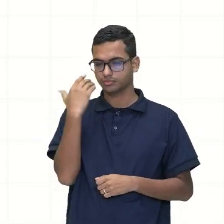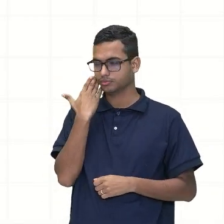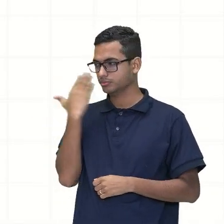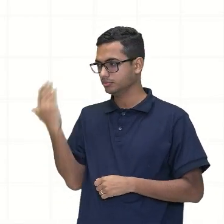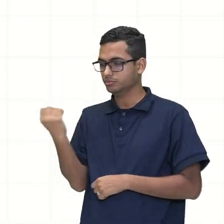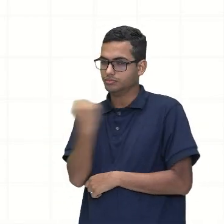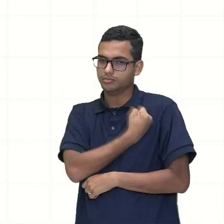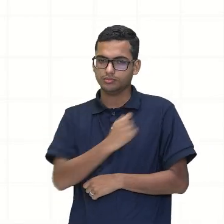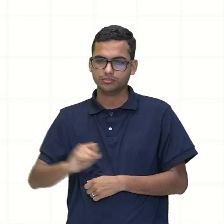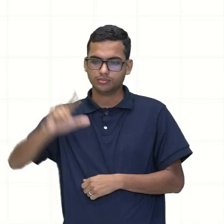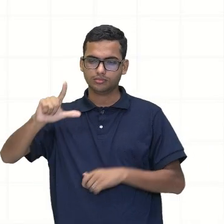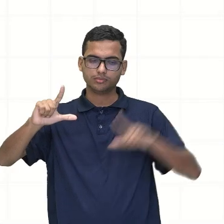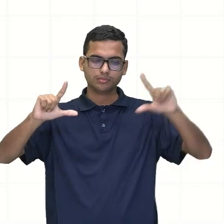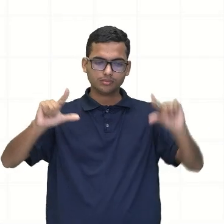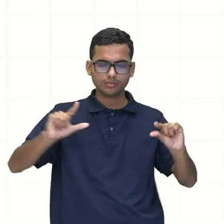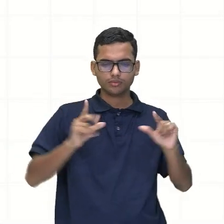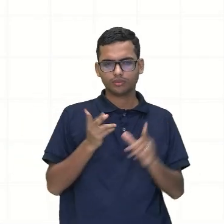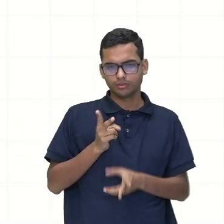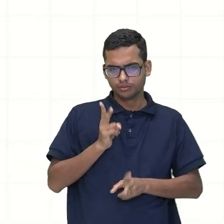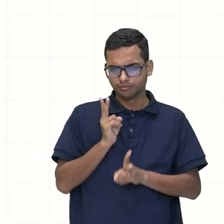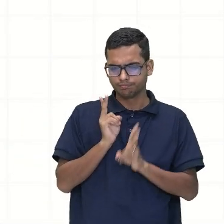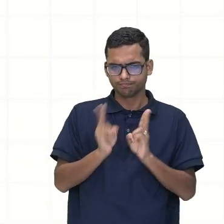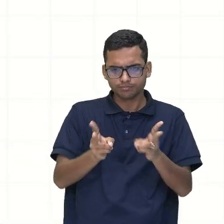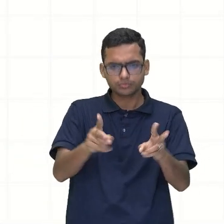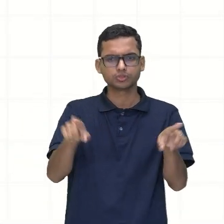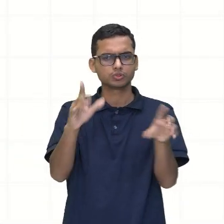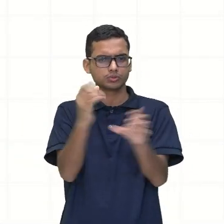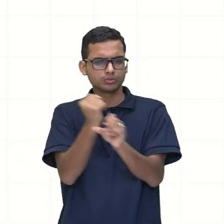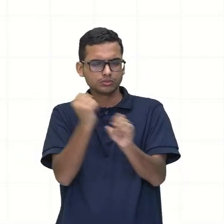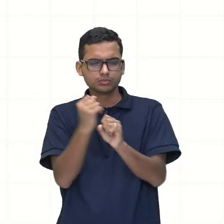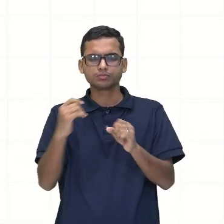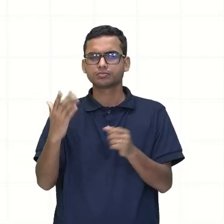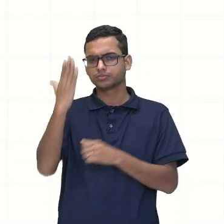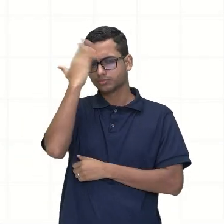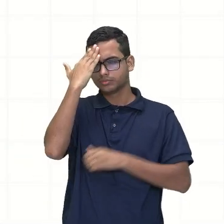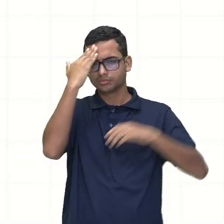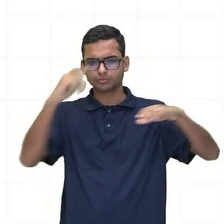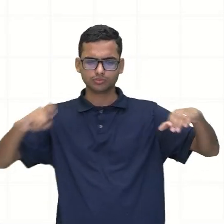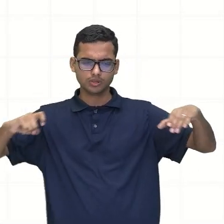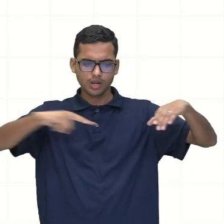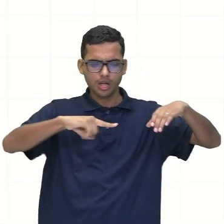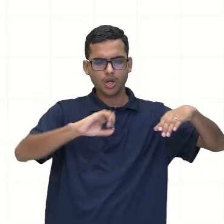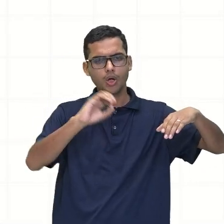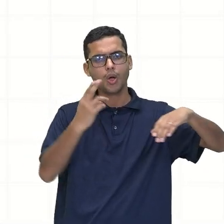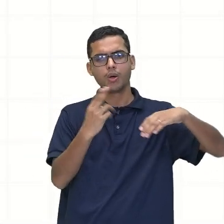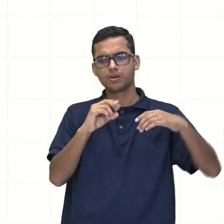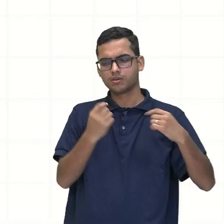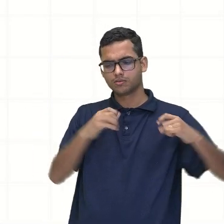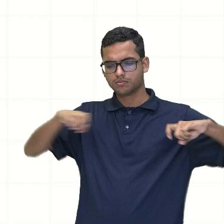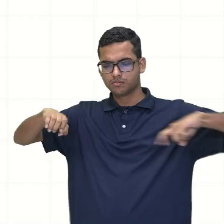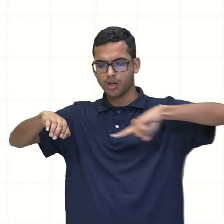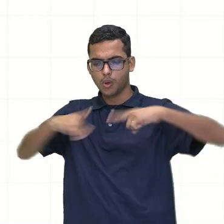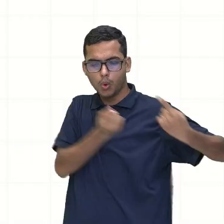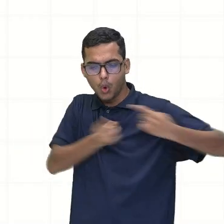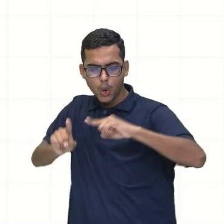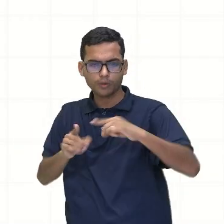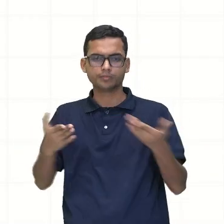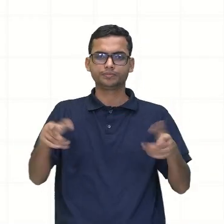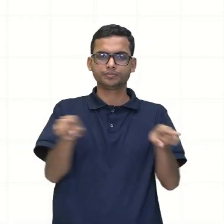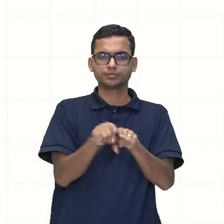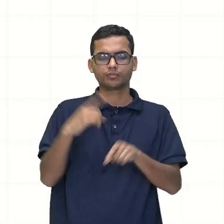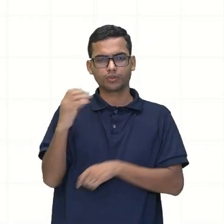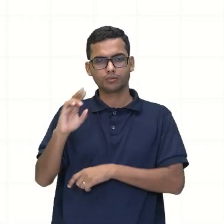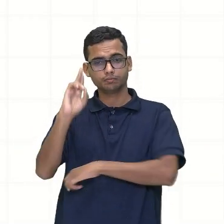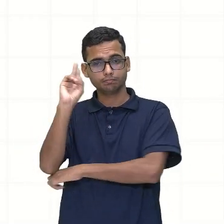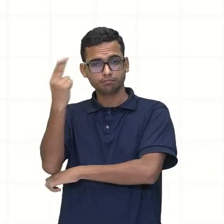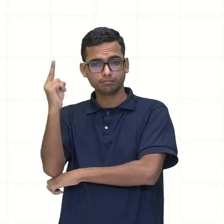Mas, né, sempre tendo ali a diferença. Se ele mais levou gol ou se ele mais fez. Olha o Uruguai. Fez 4 e